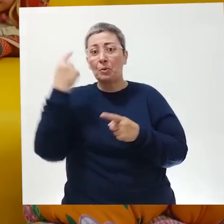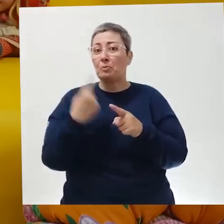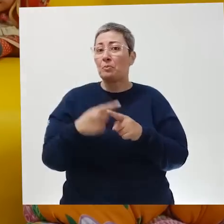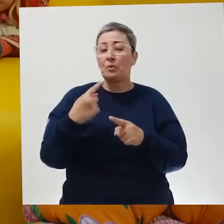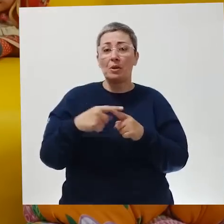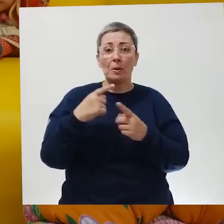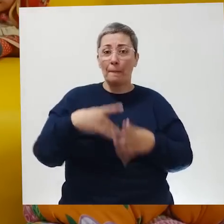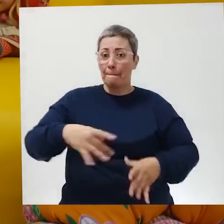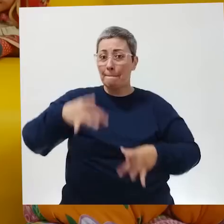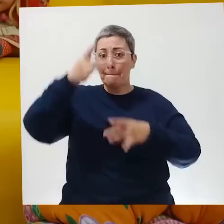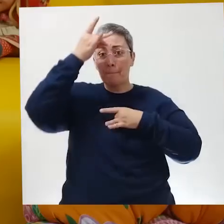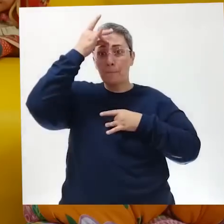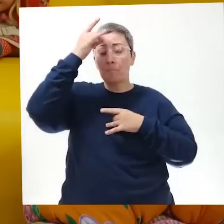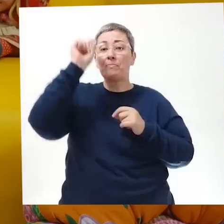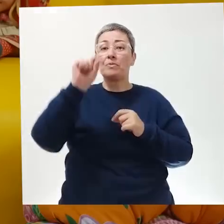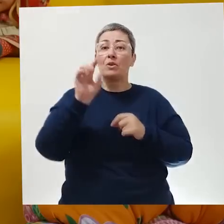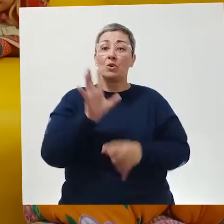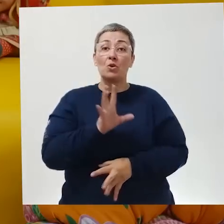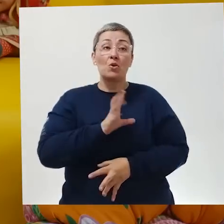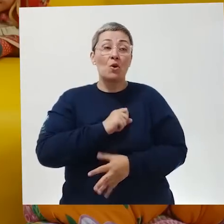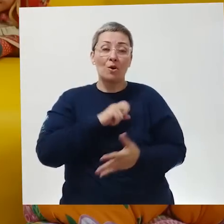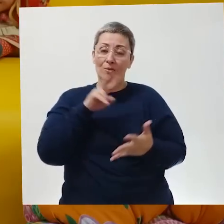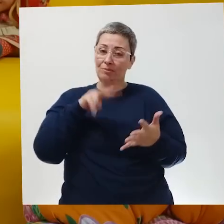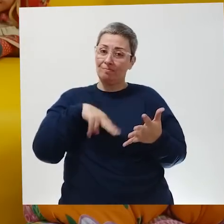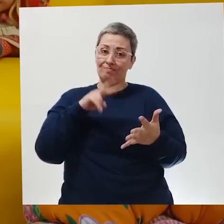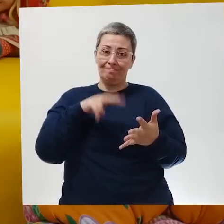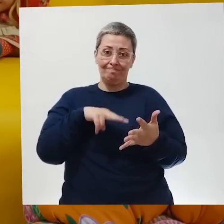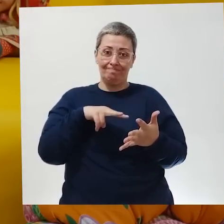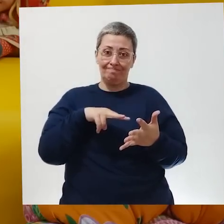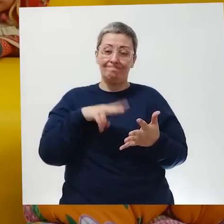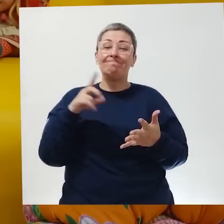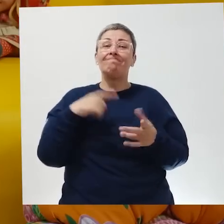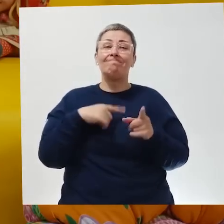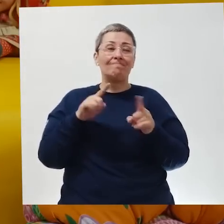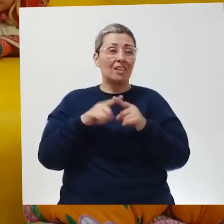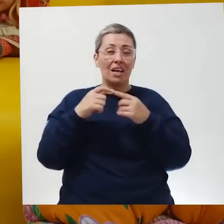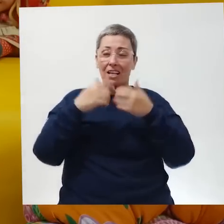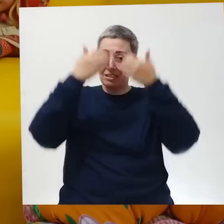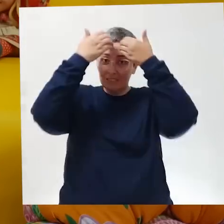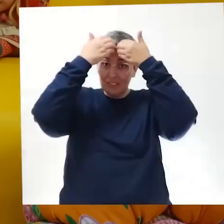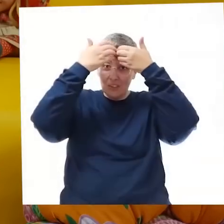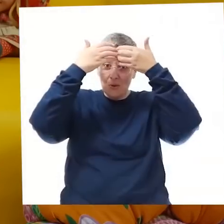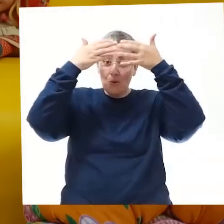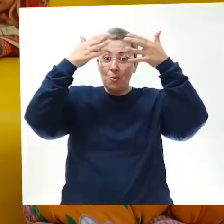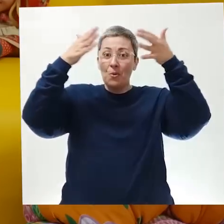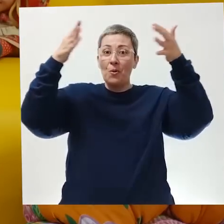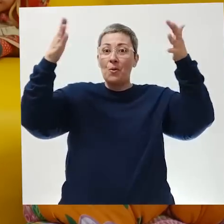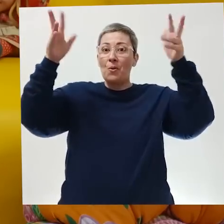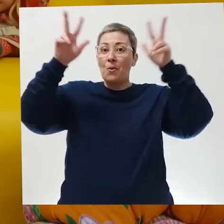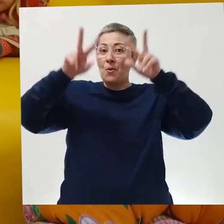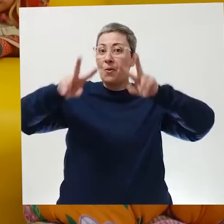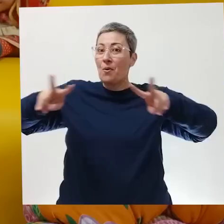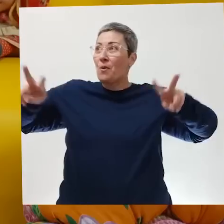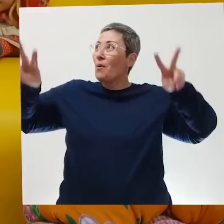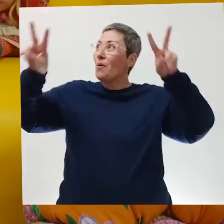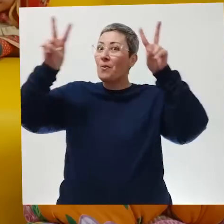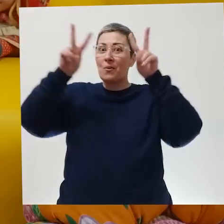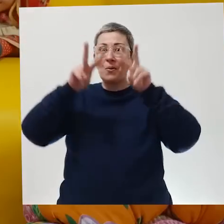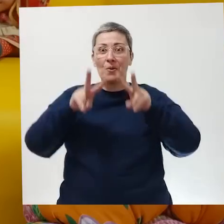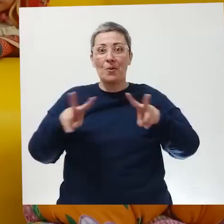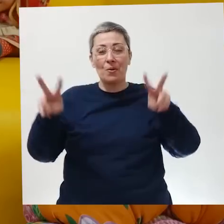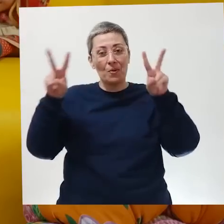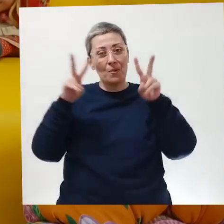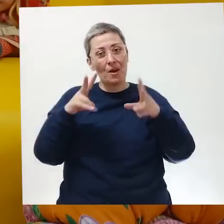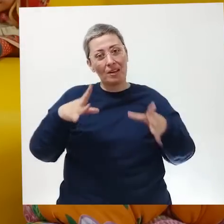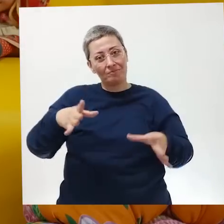uma personagem que gosta de ler e ela amplia o seu olhar. Vejam só